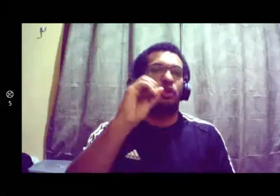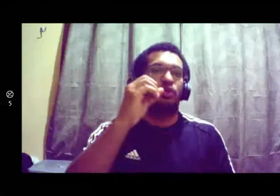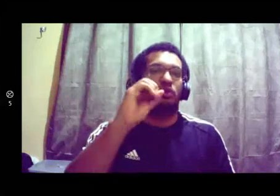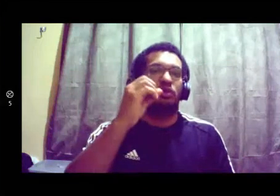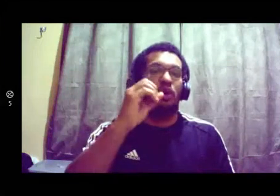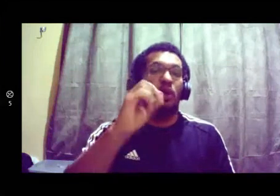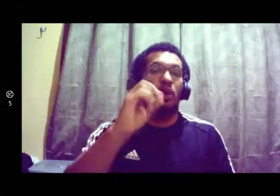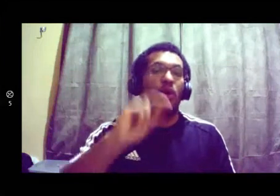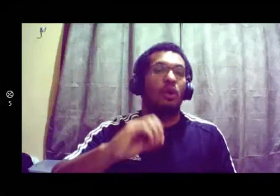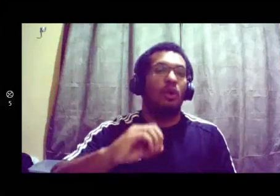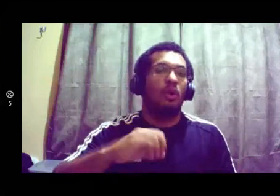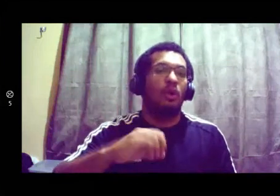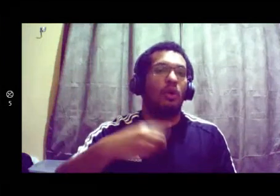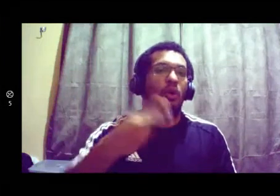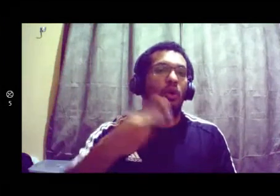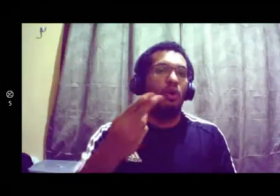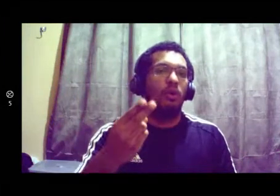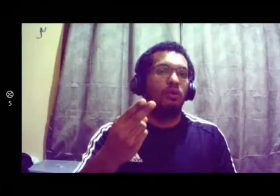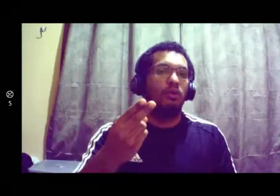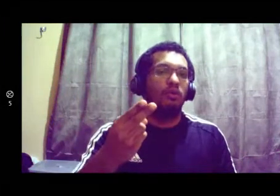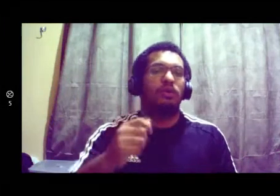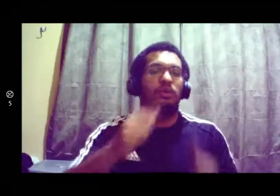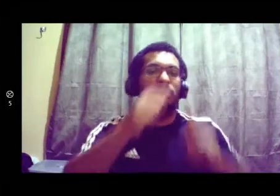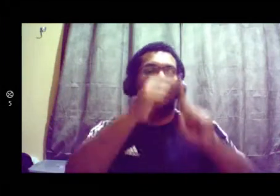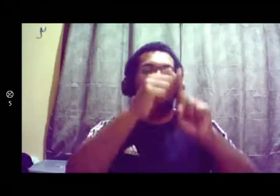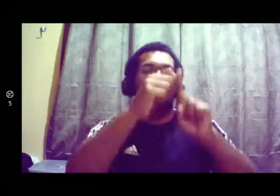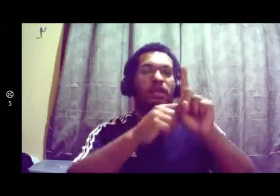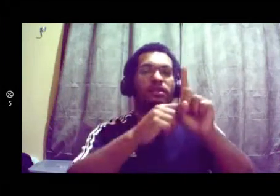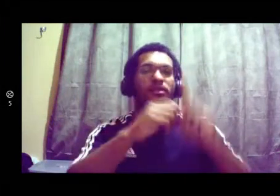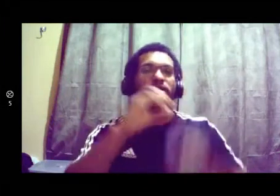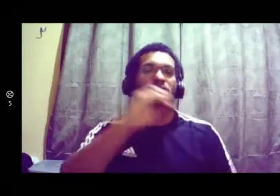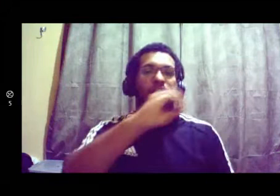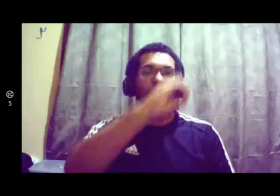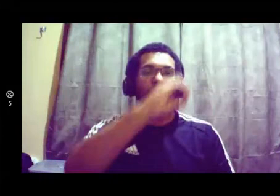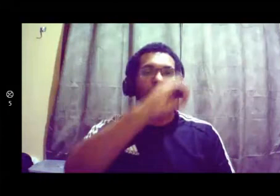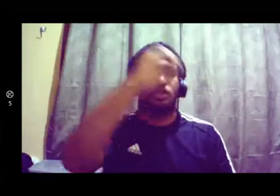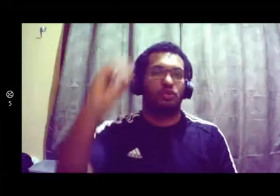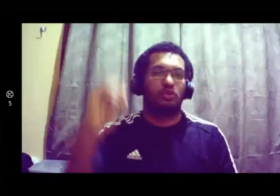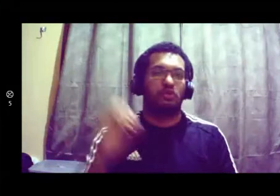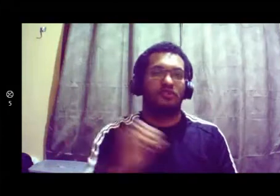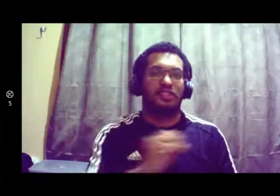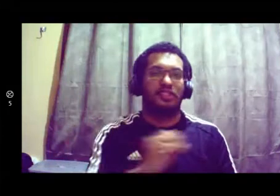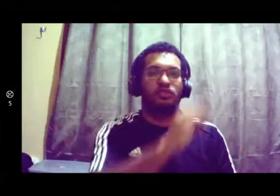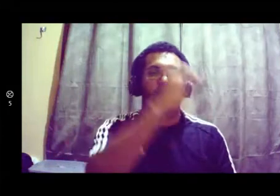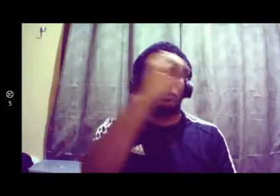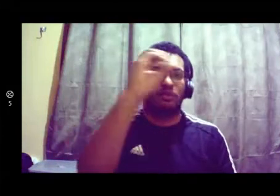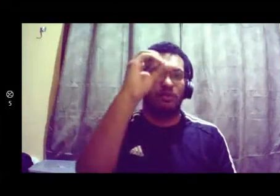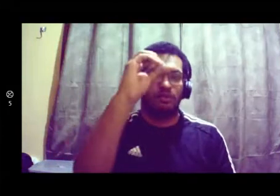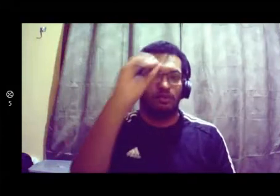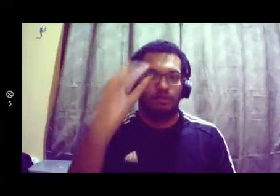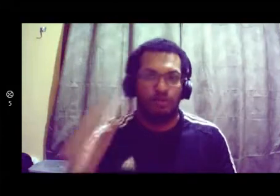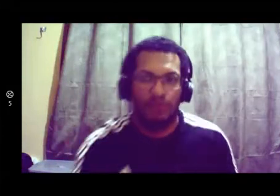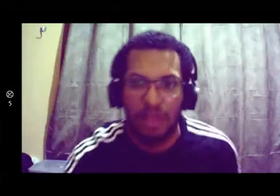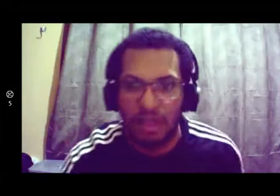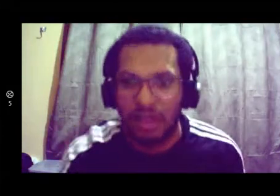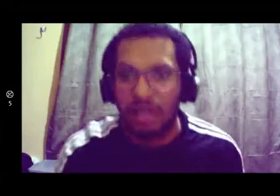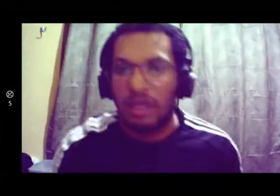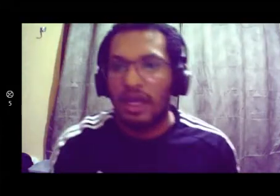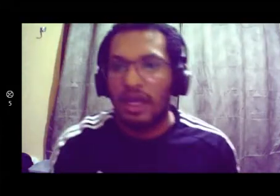de outubro ou mês de outubro, fazendo um círculo.